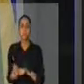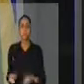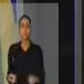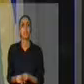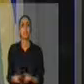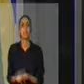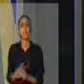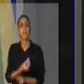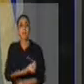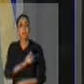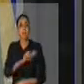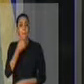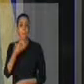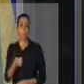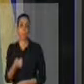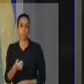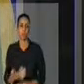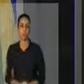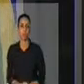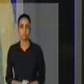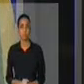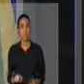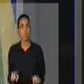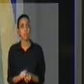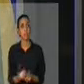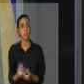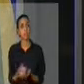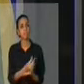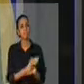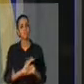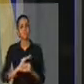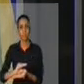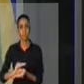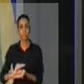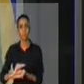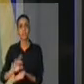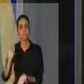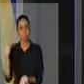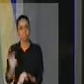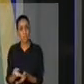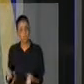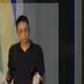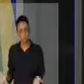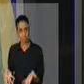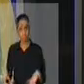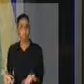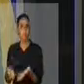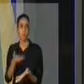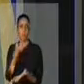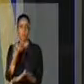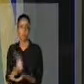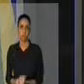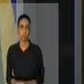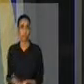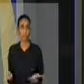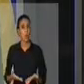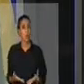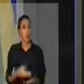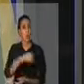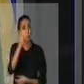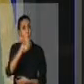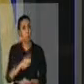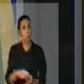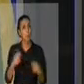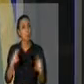de vida dos doentes. É direcionar recurso para a efetividade do tratamento. Está na hora do país identificar